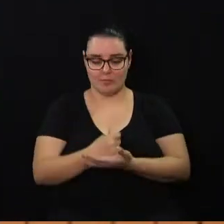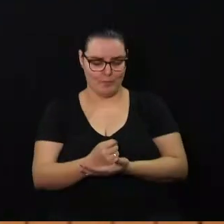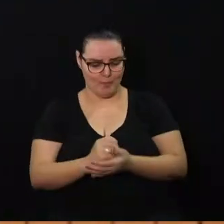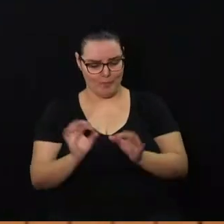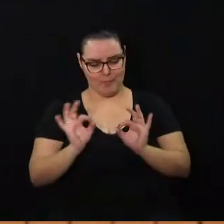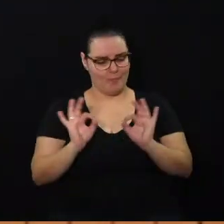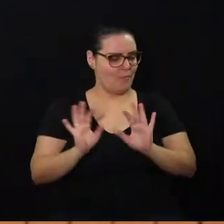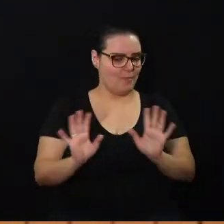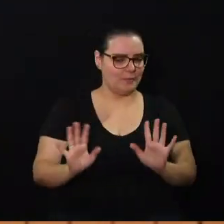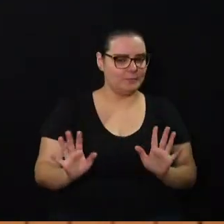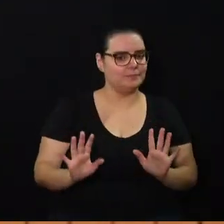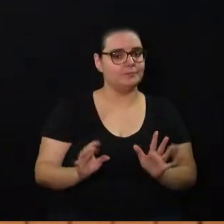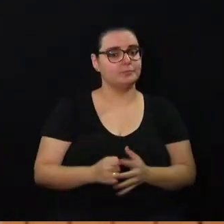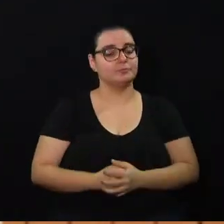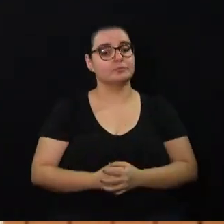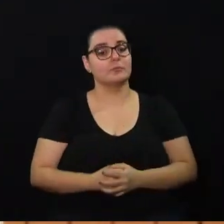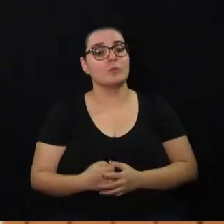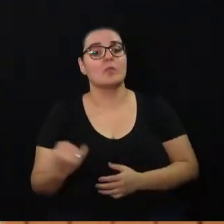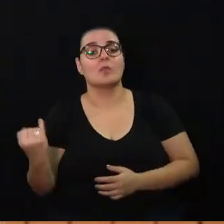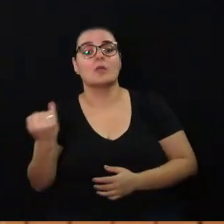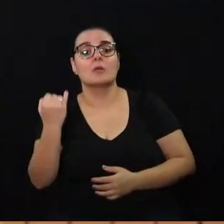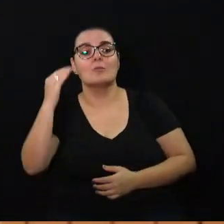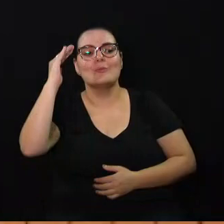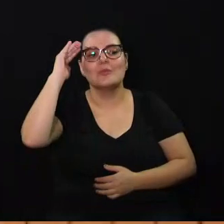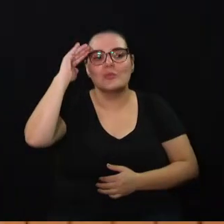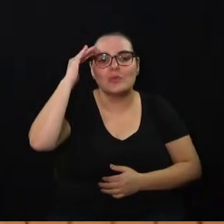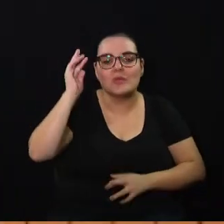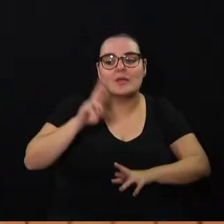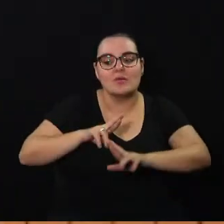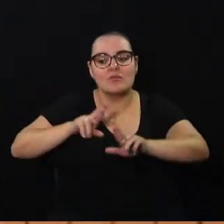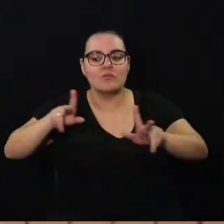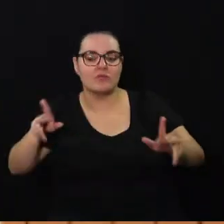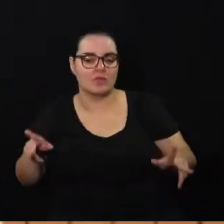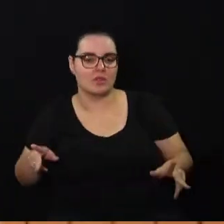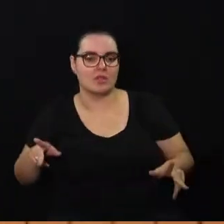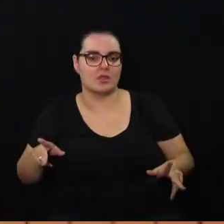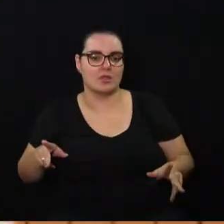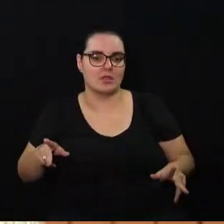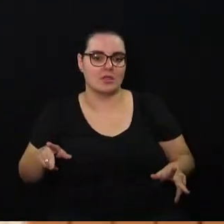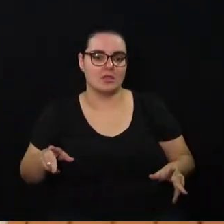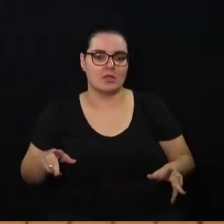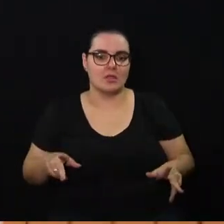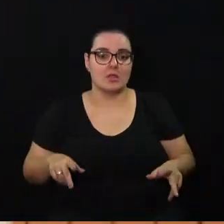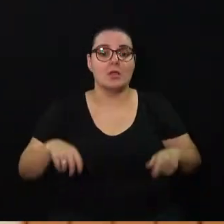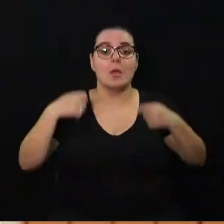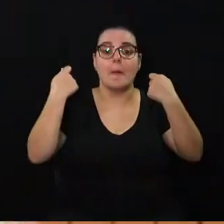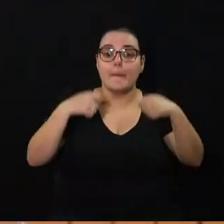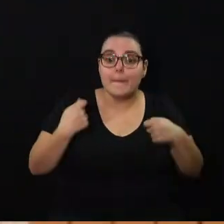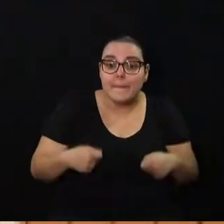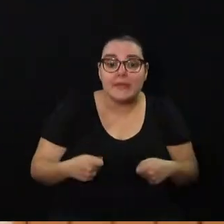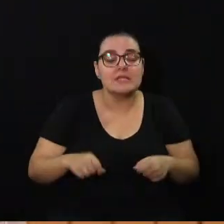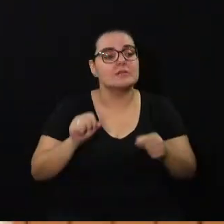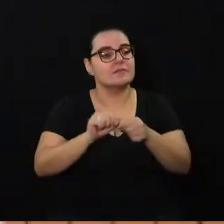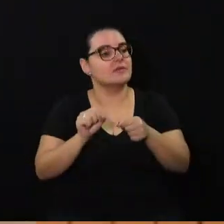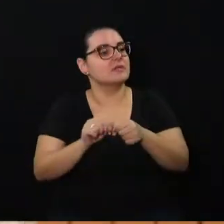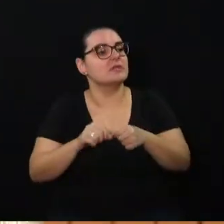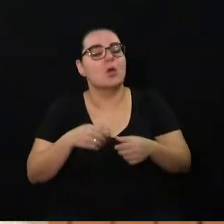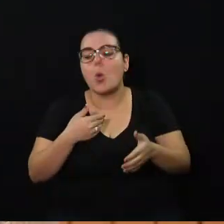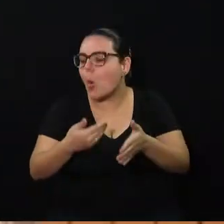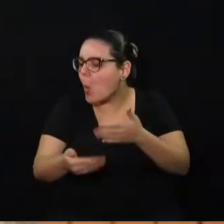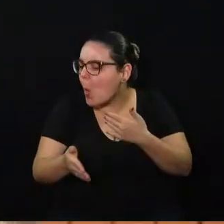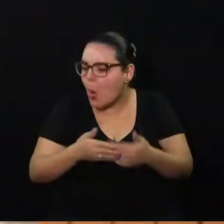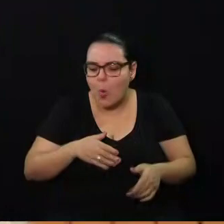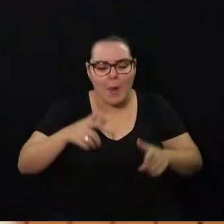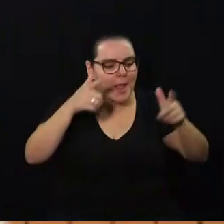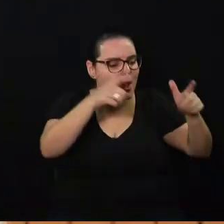isso é muito importante para que a gente entenda é que isso deve ser feito em qualquer ambiente que esse sujeito